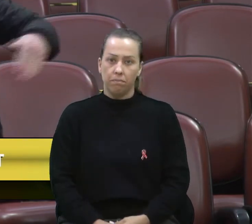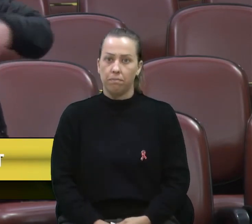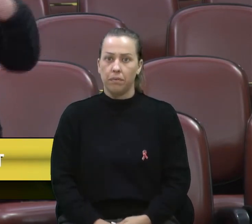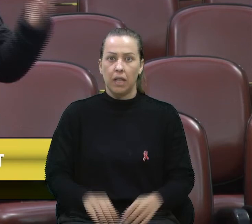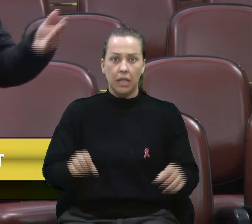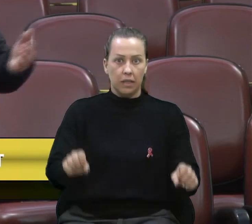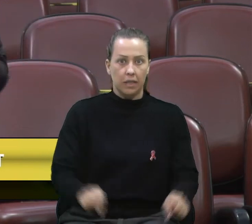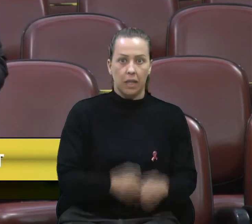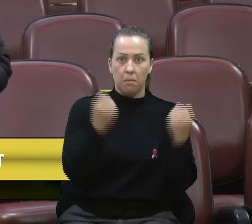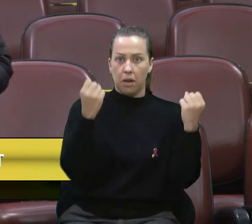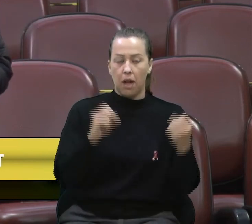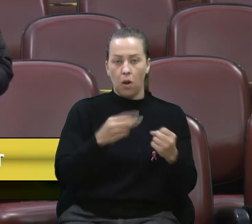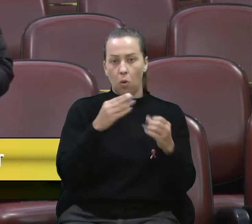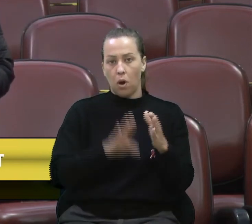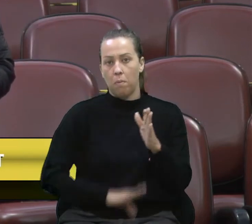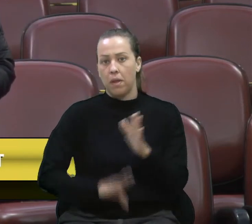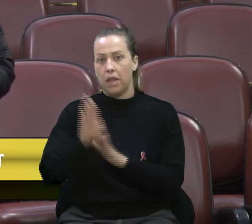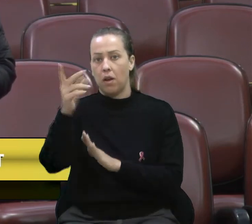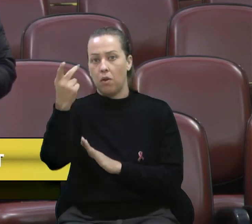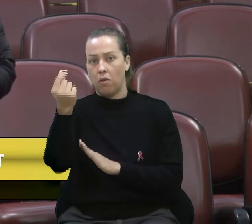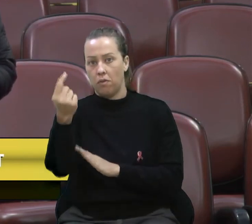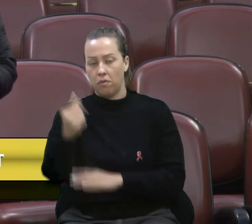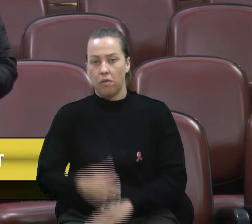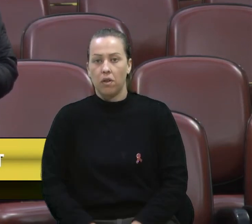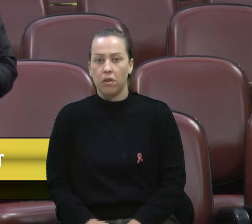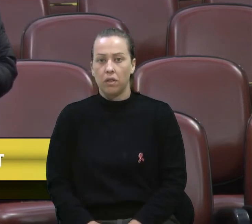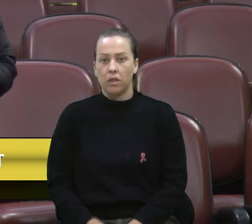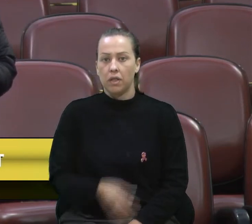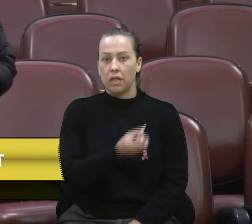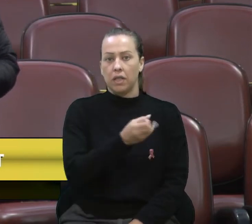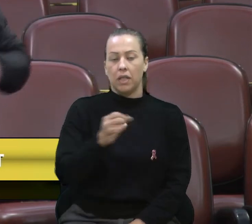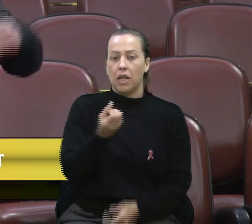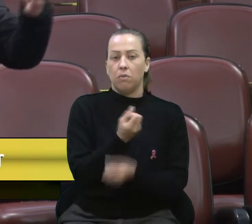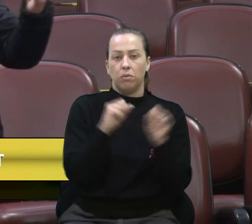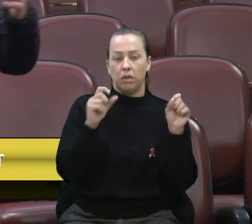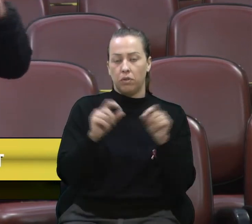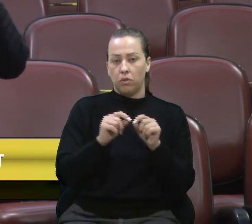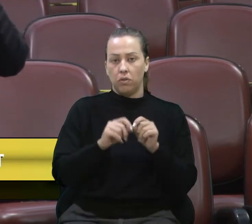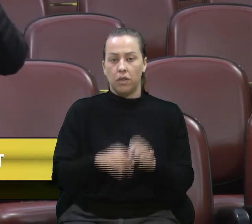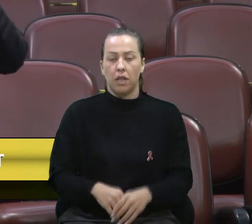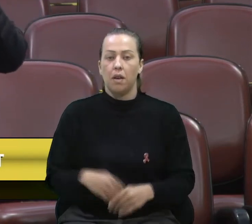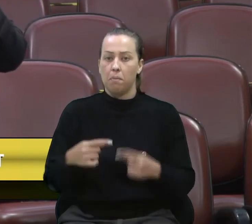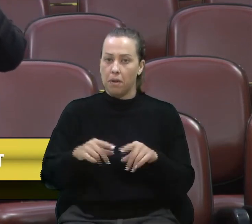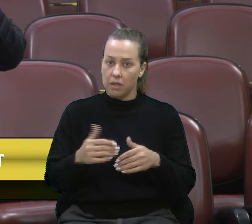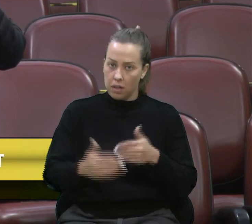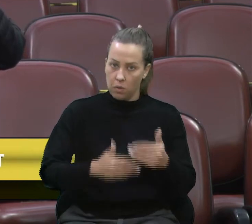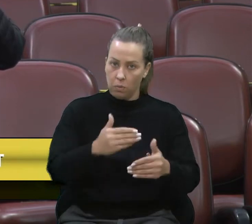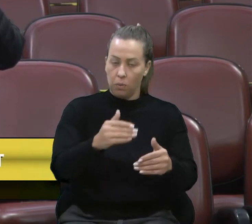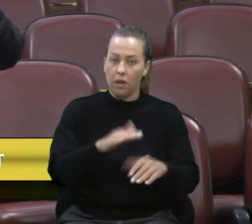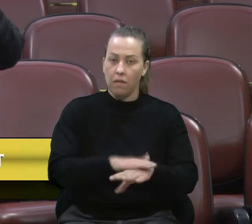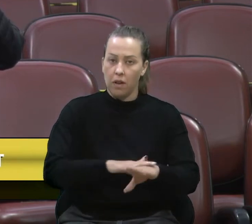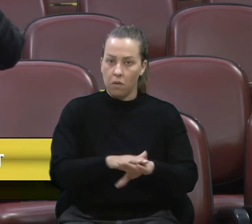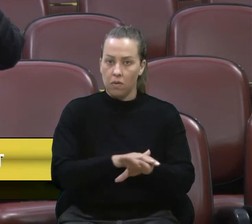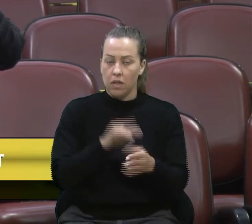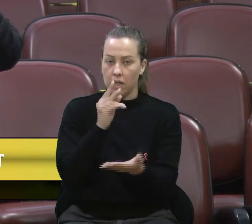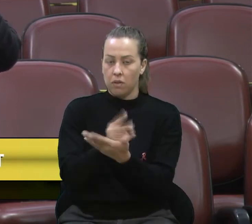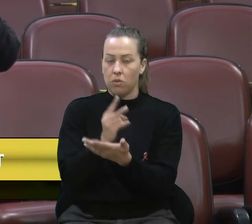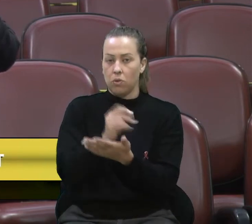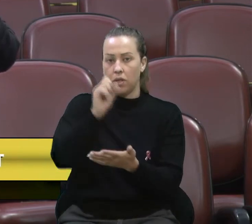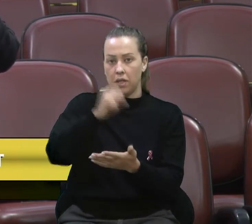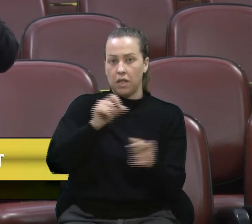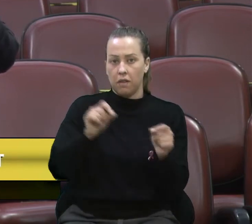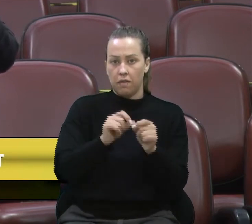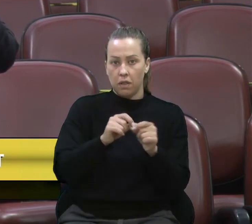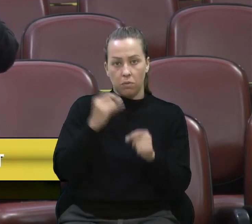quebrar, enfim, ou de aumentar muito o preço e se transformar em inviável, né? Mas logo ali na frente a gente vai estar conversando mais sobre isso. Fizemos